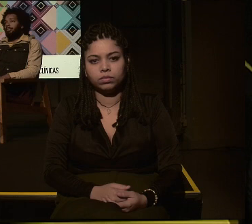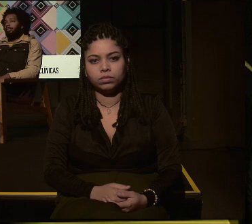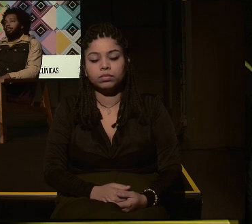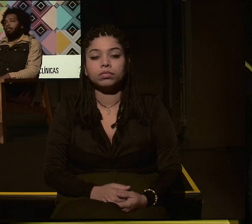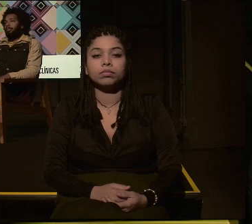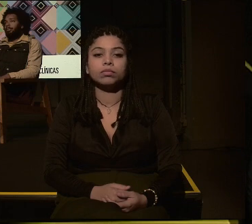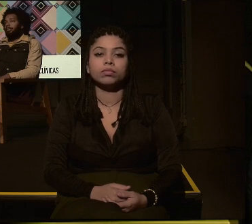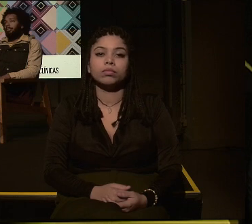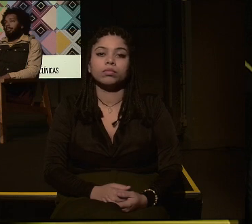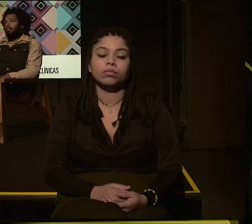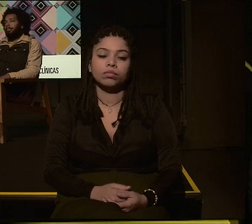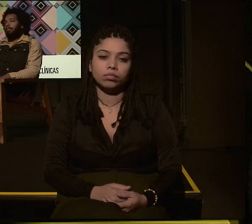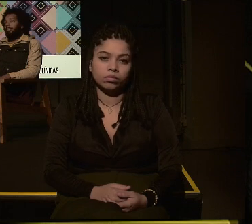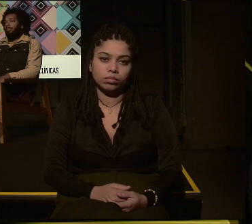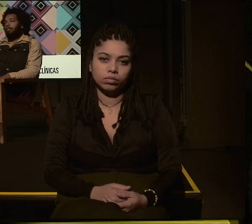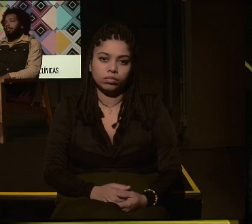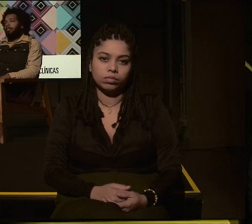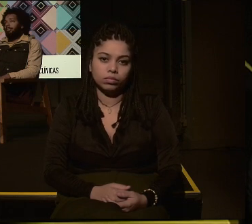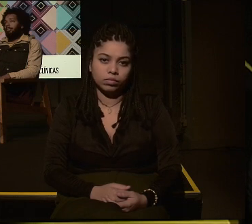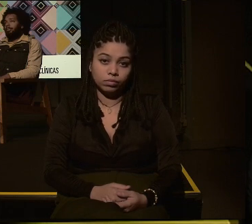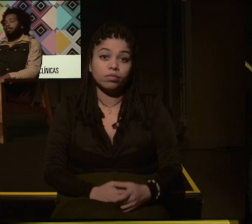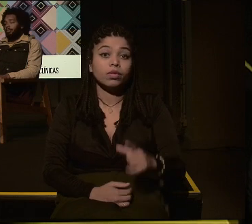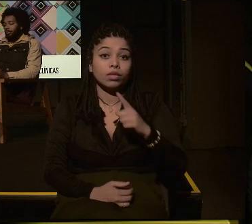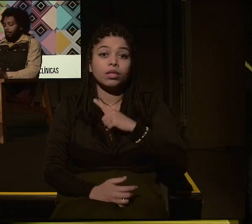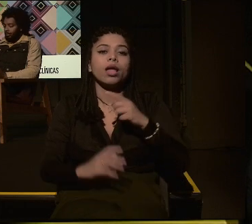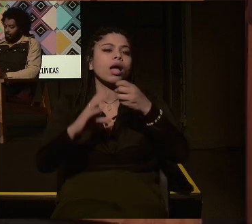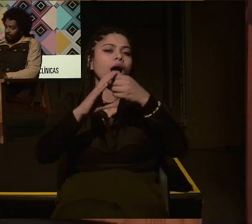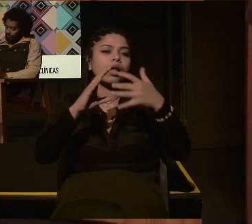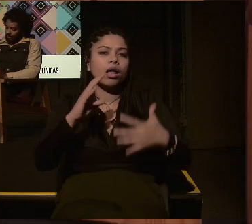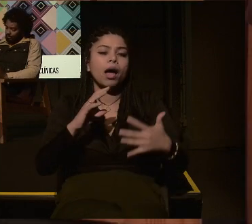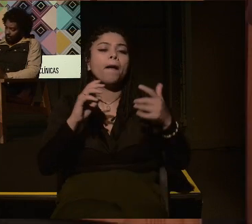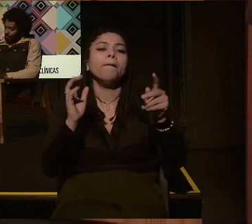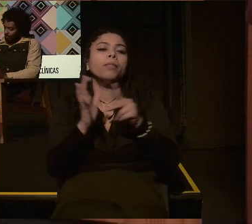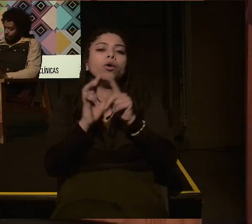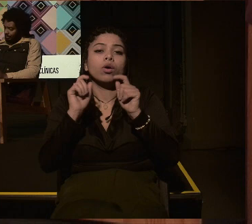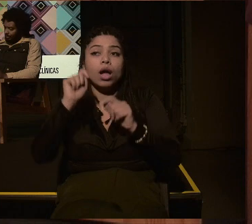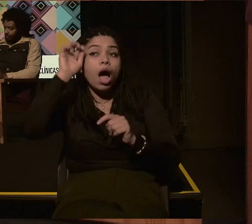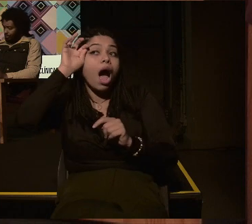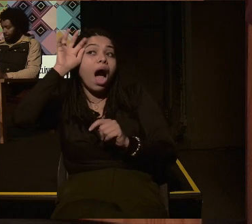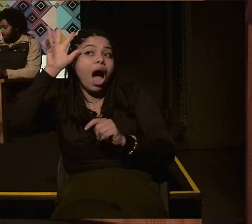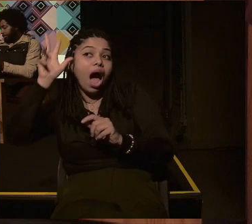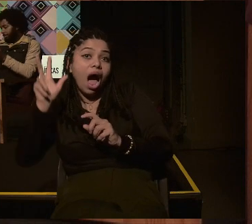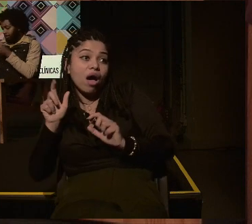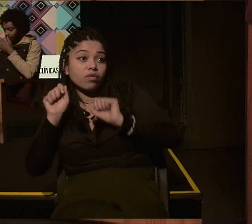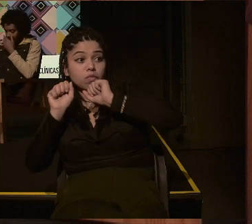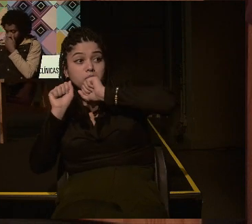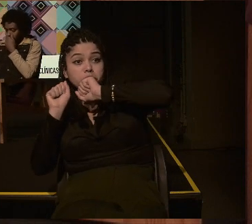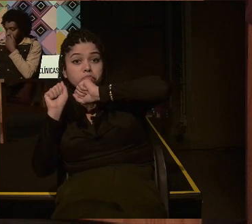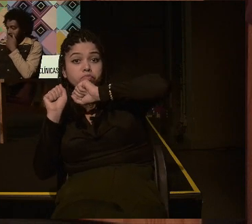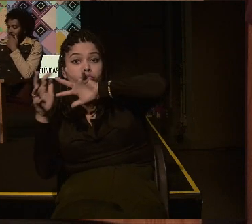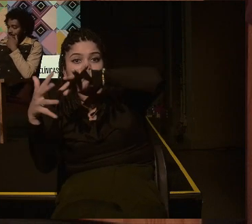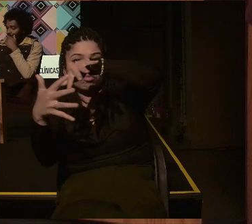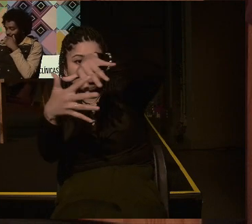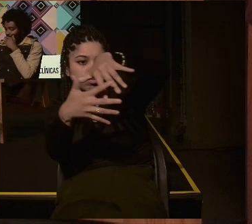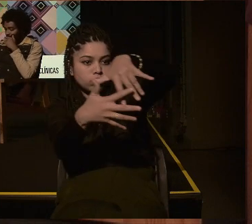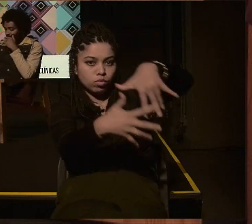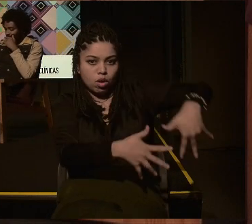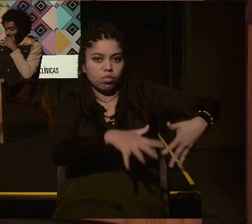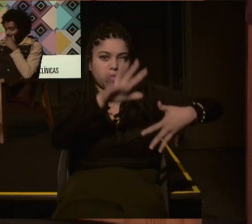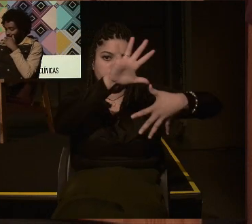no entre, que são atlânticos, que não estão necessariamente em África, que não